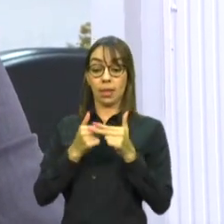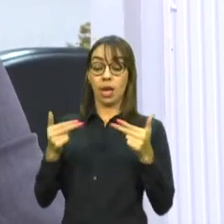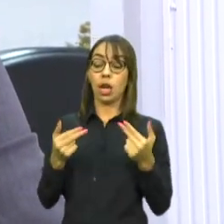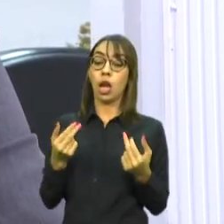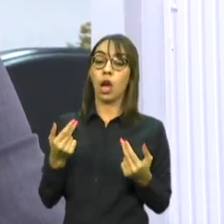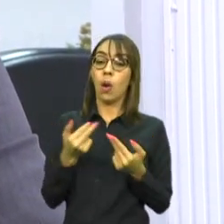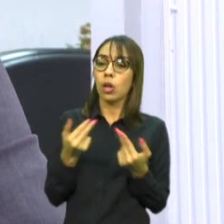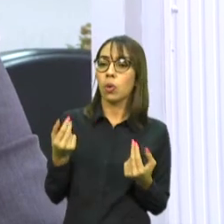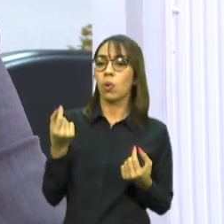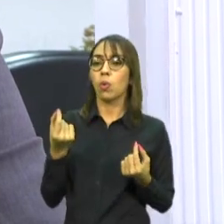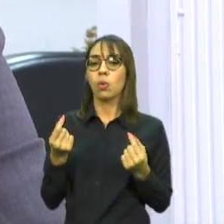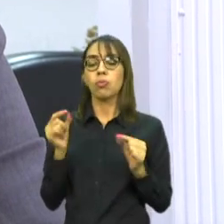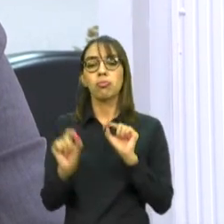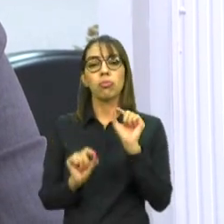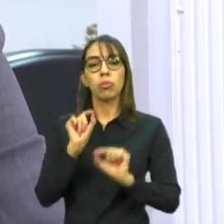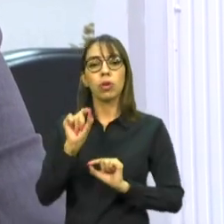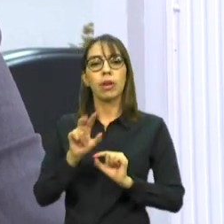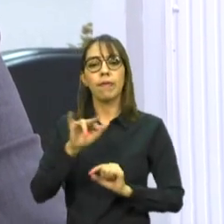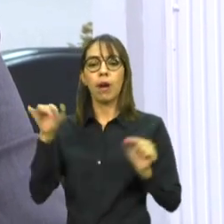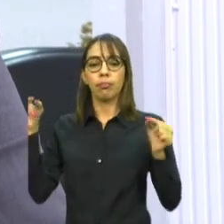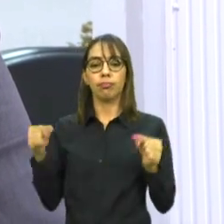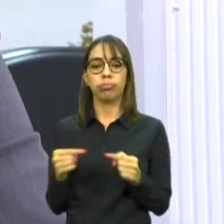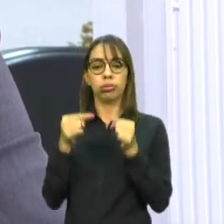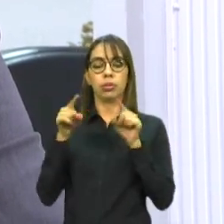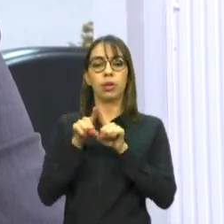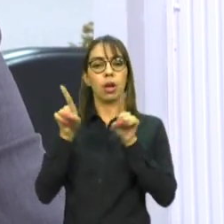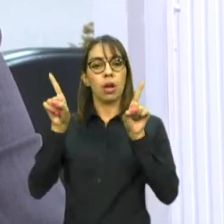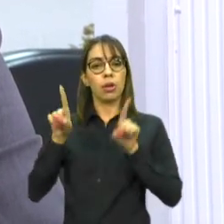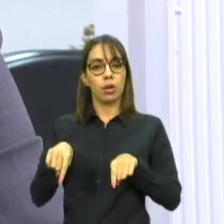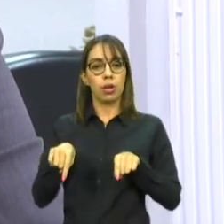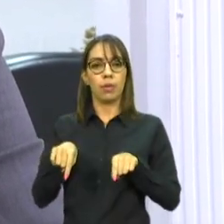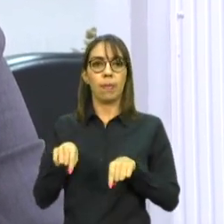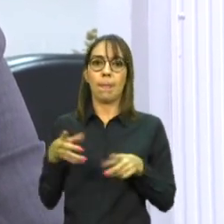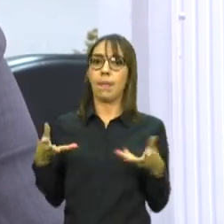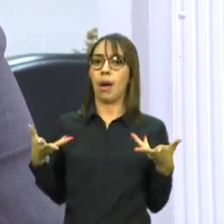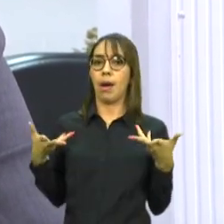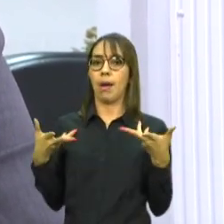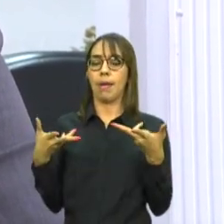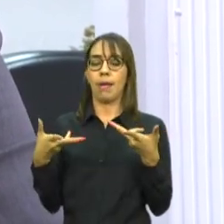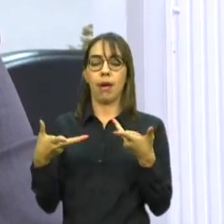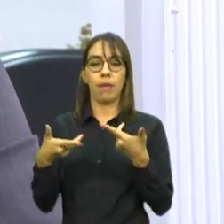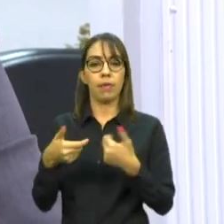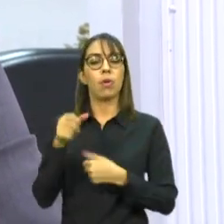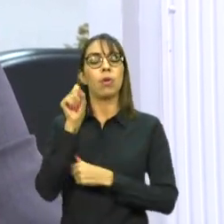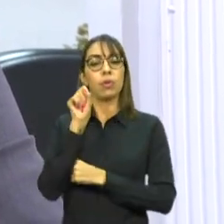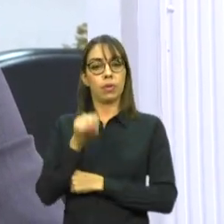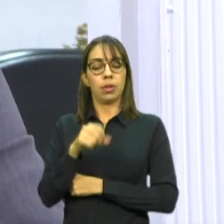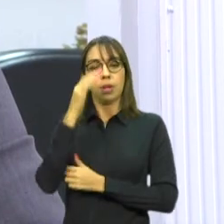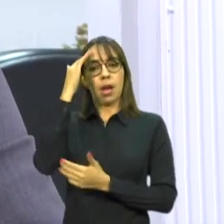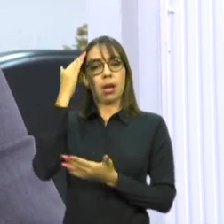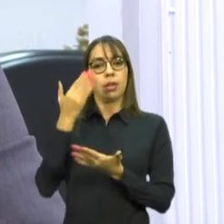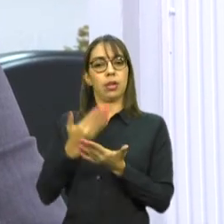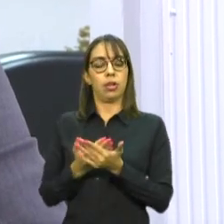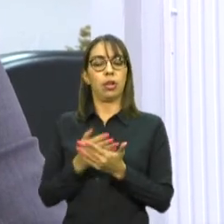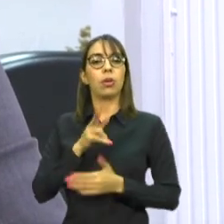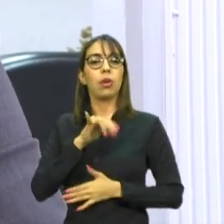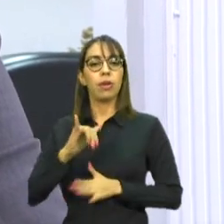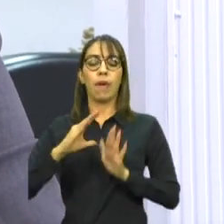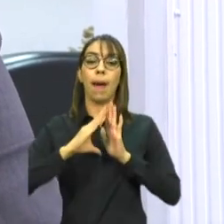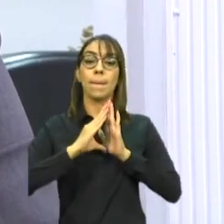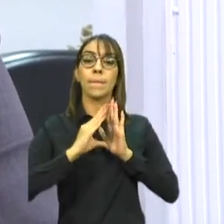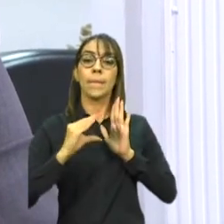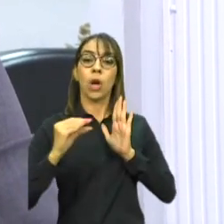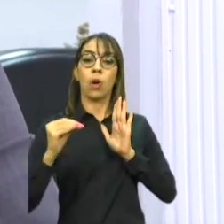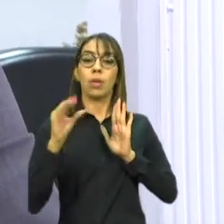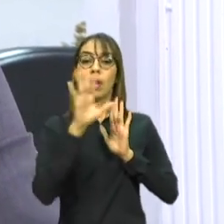adequem a esse projeto, que é um projeto magnífico, que será certamente exemplo e espelho no que diz